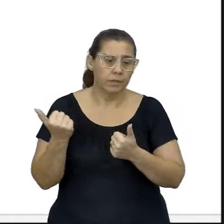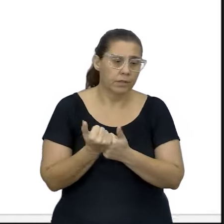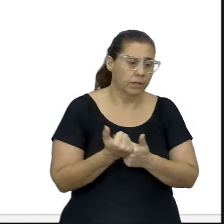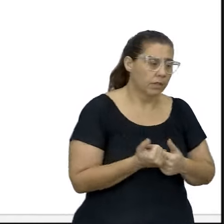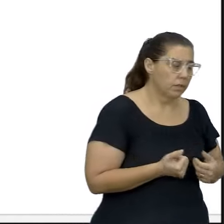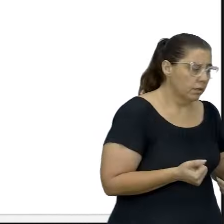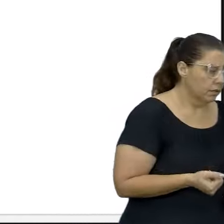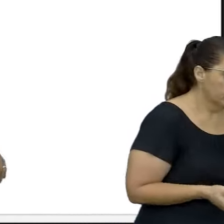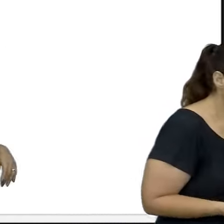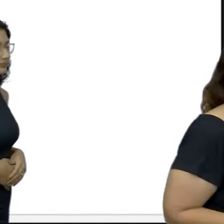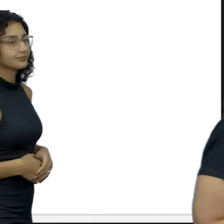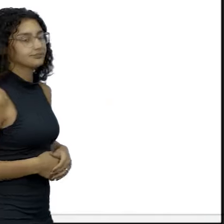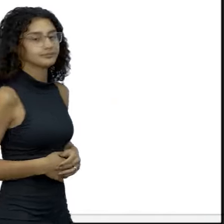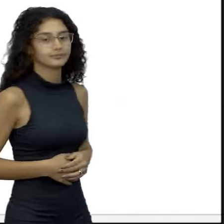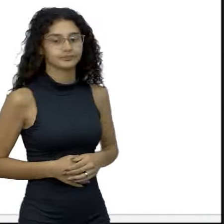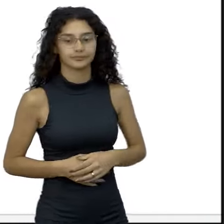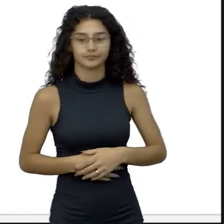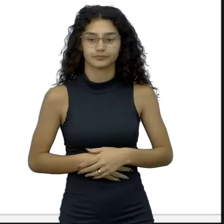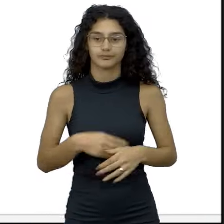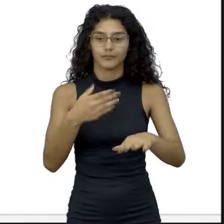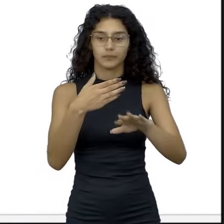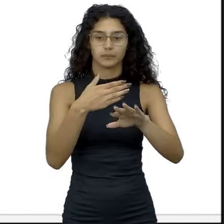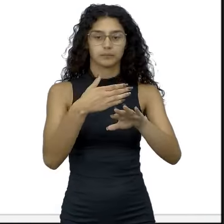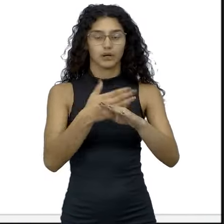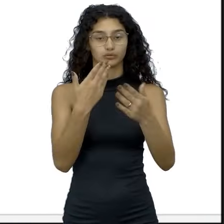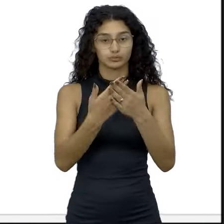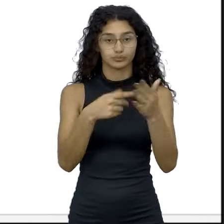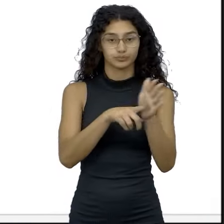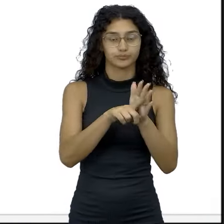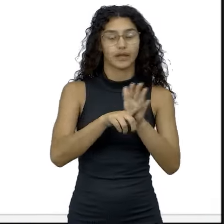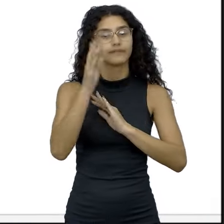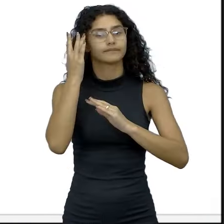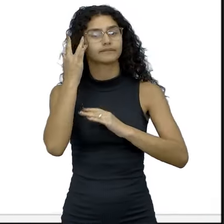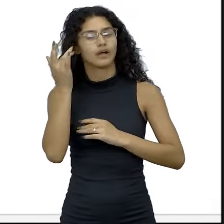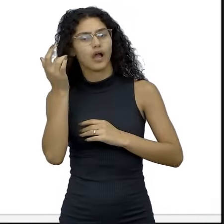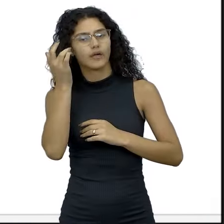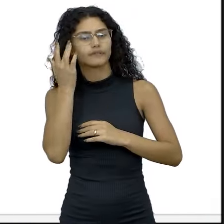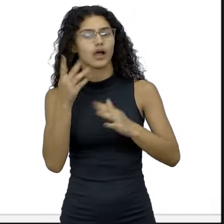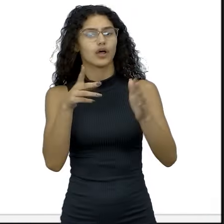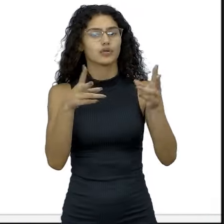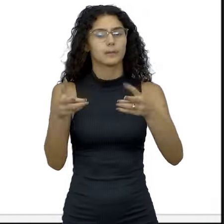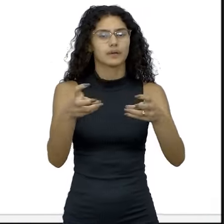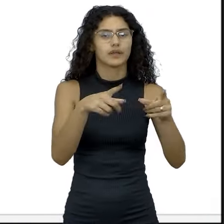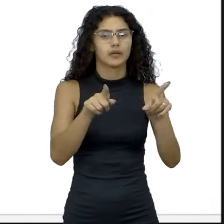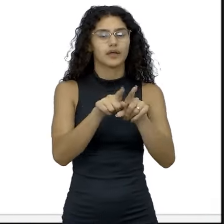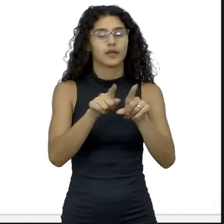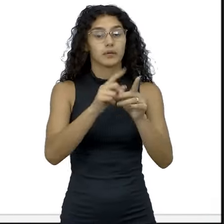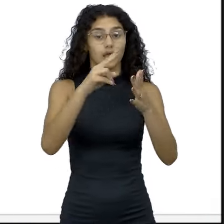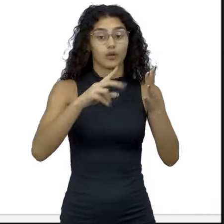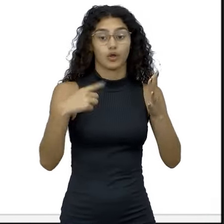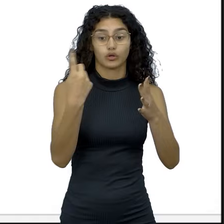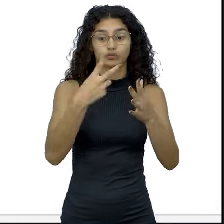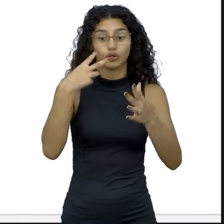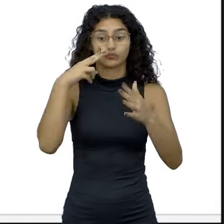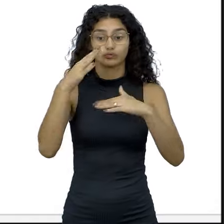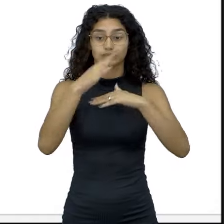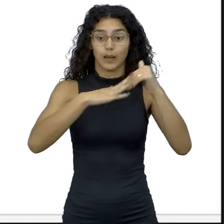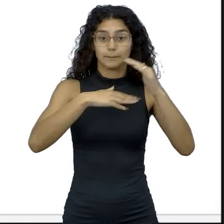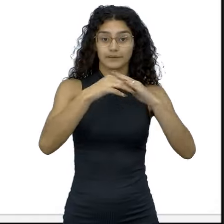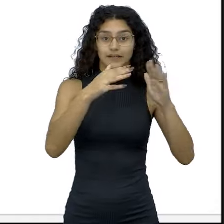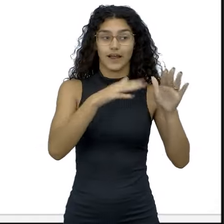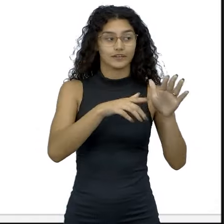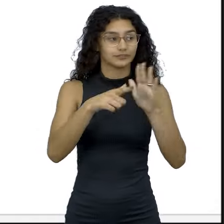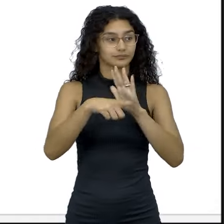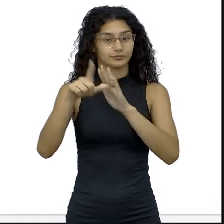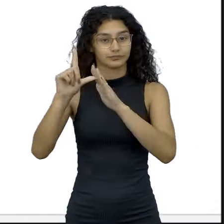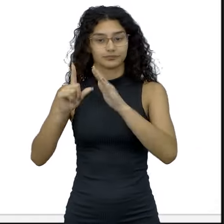estudo e pesquisa, me desculpem. É fácil perceber que a exploração da leitura que nós vimos nas habilidades do slide